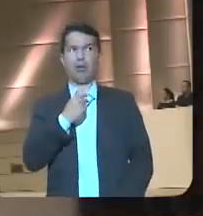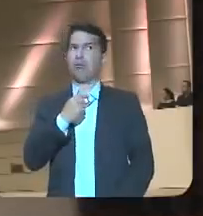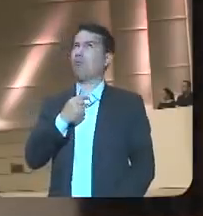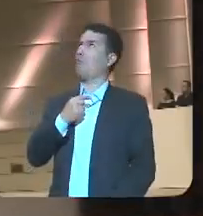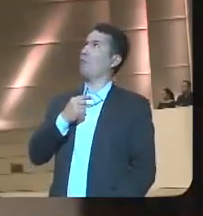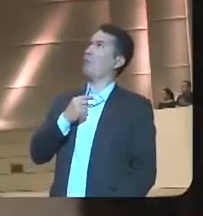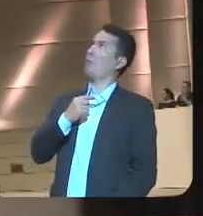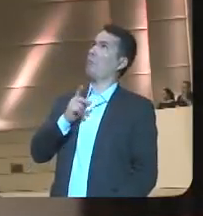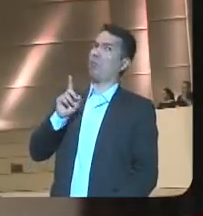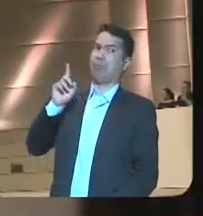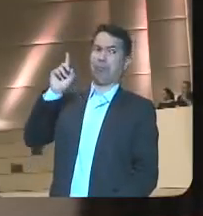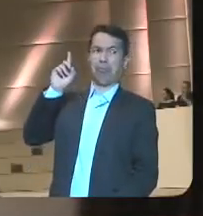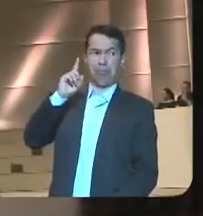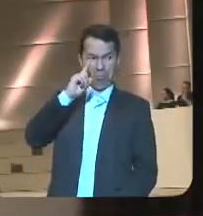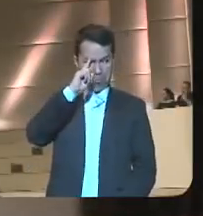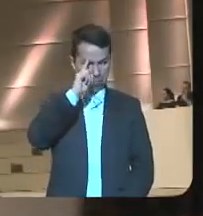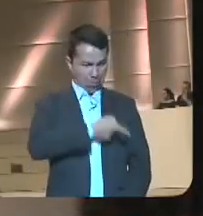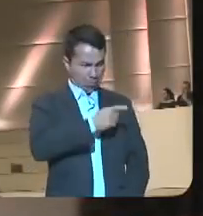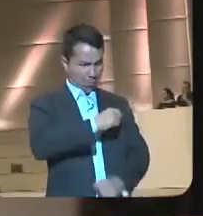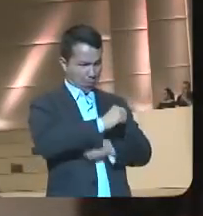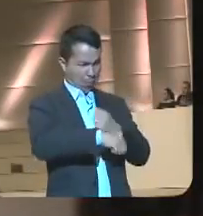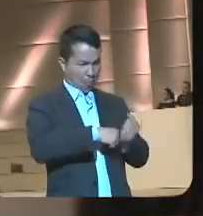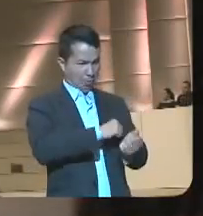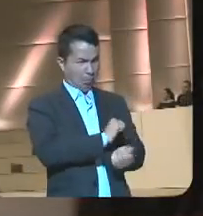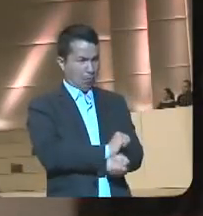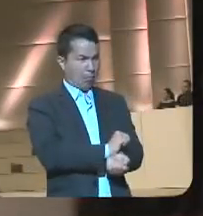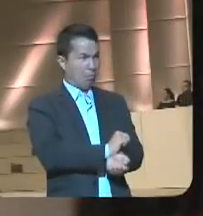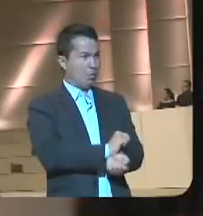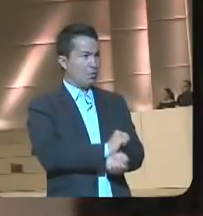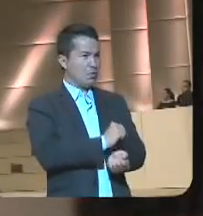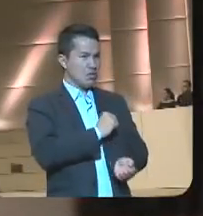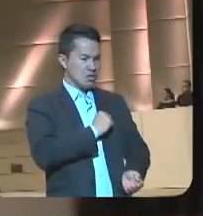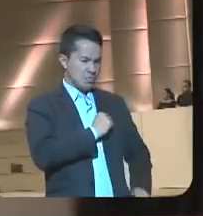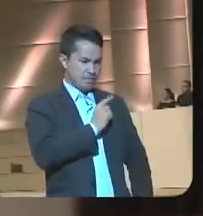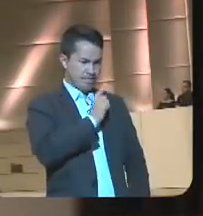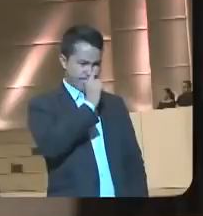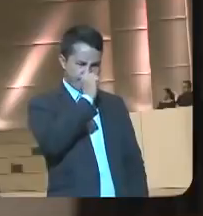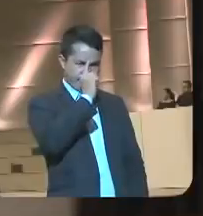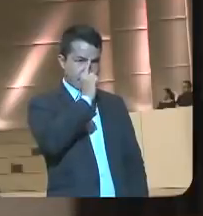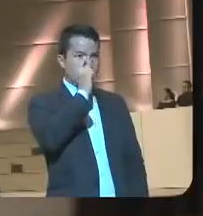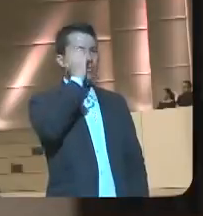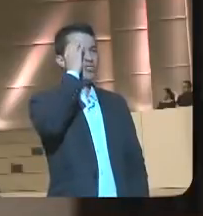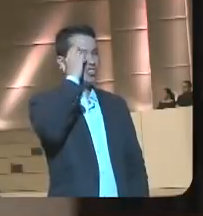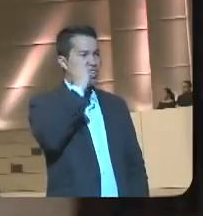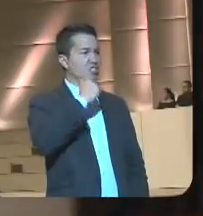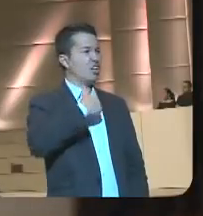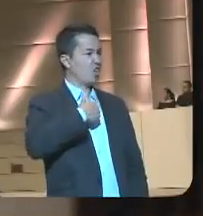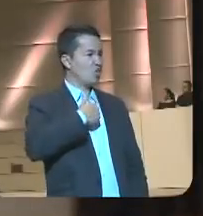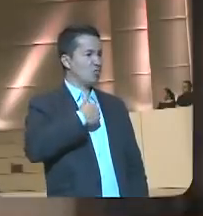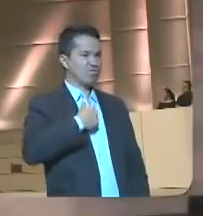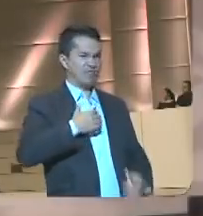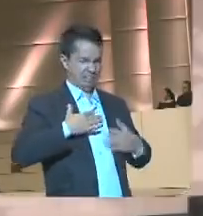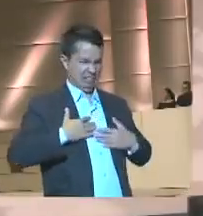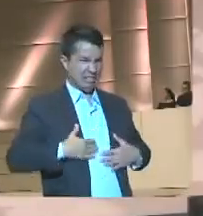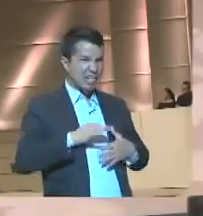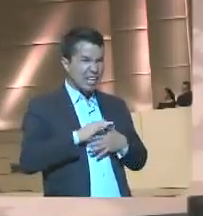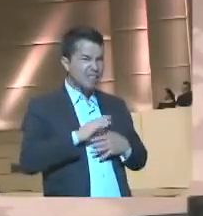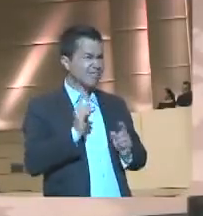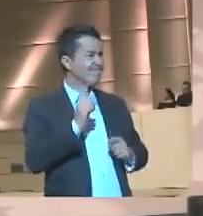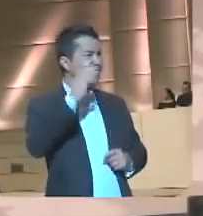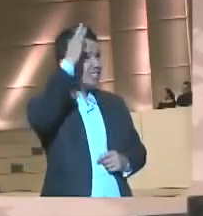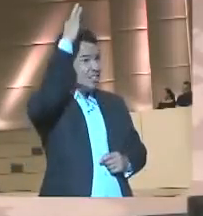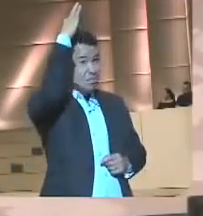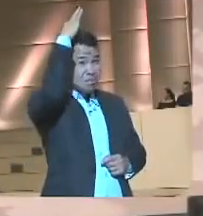para falar uma coisa dessa e naquela hora eu sabia que não era eu era o poder de jesus que estava agindo naquele